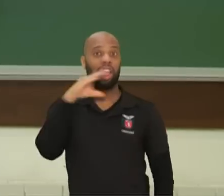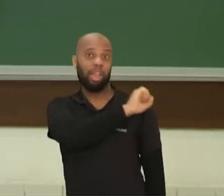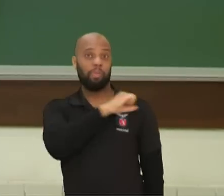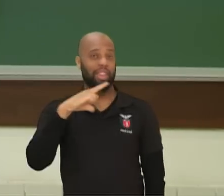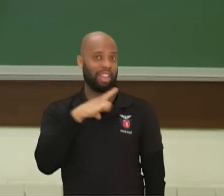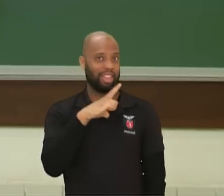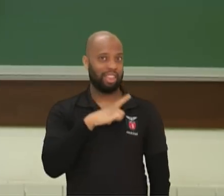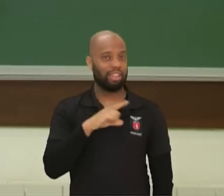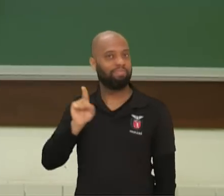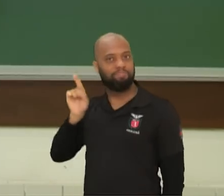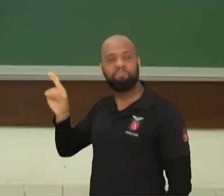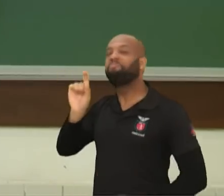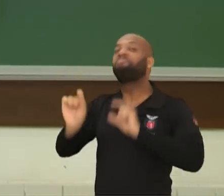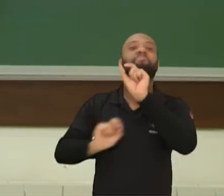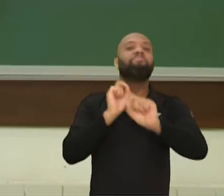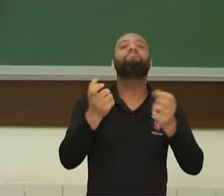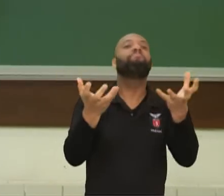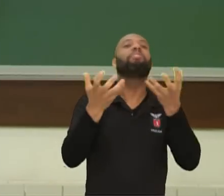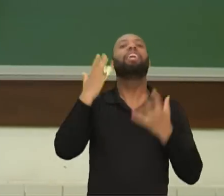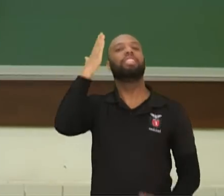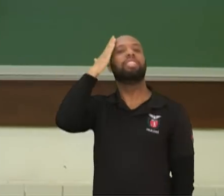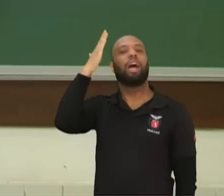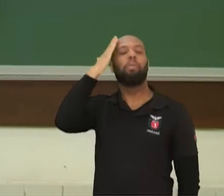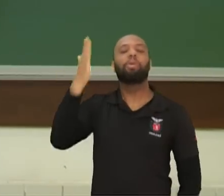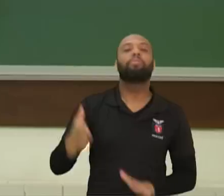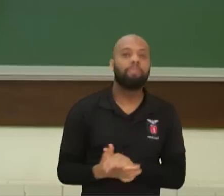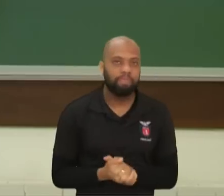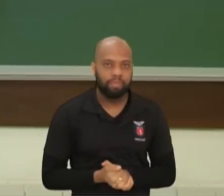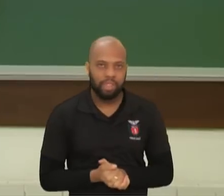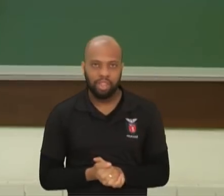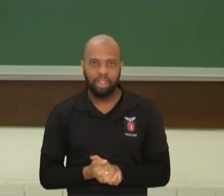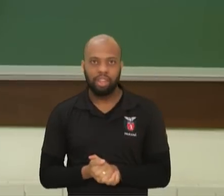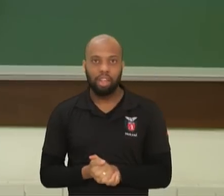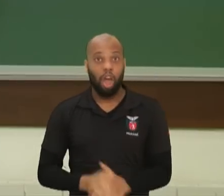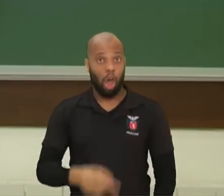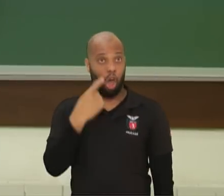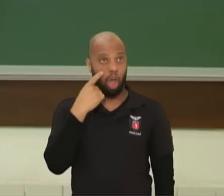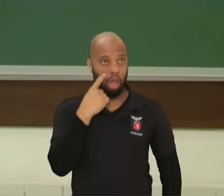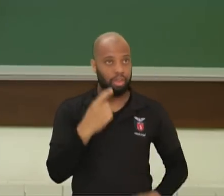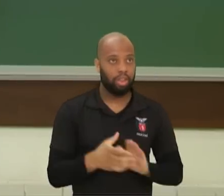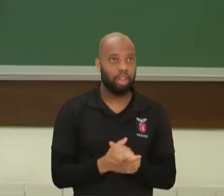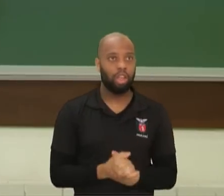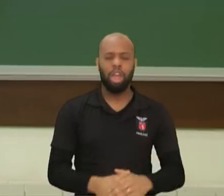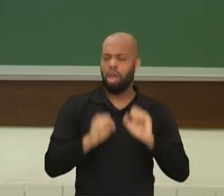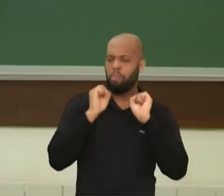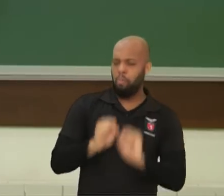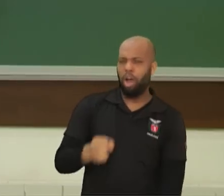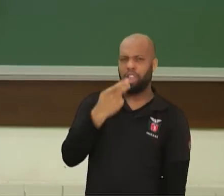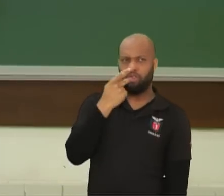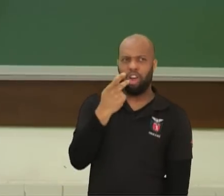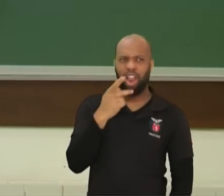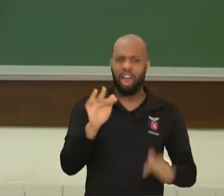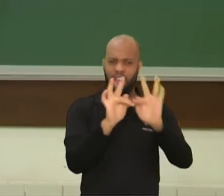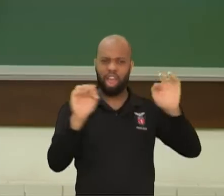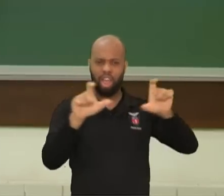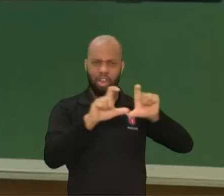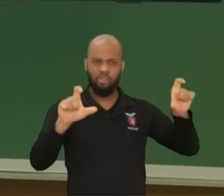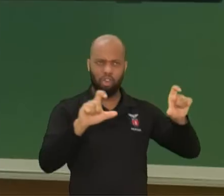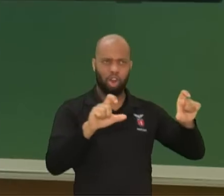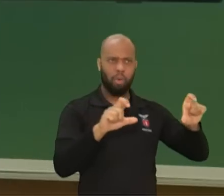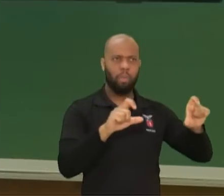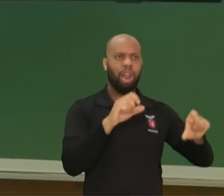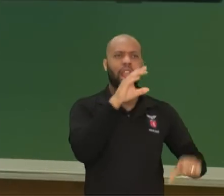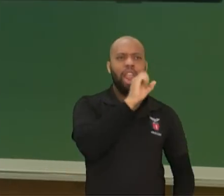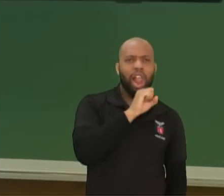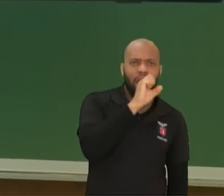bom? Nesse quiz, o que a professora tá pedindo? Vejam lá. Podemos dizer que essas fórmulas são